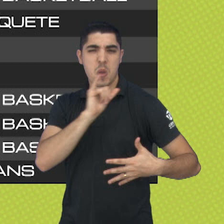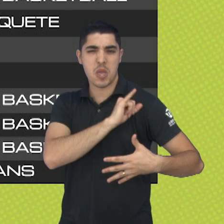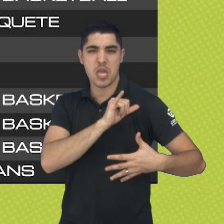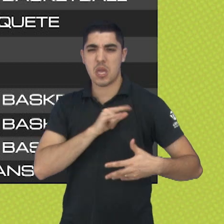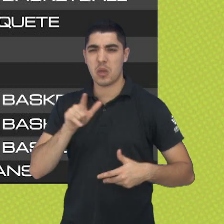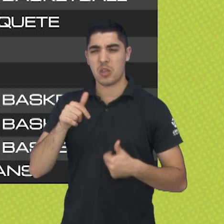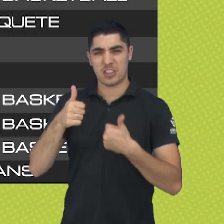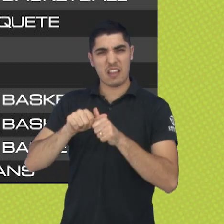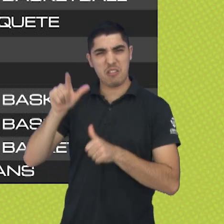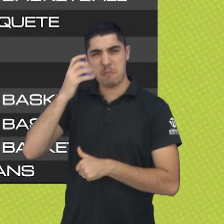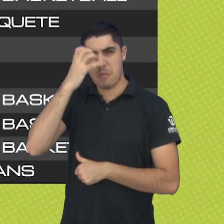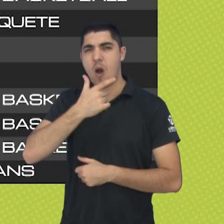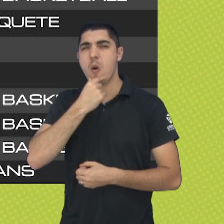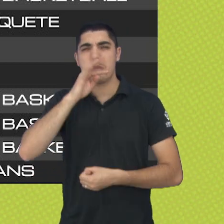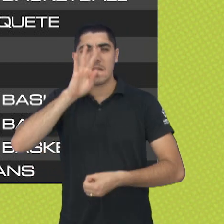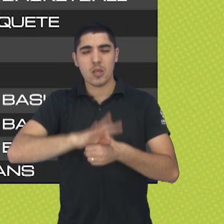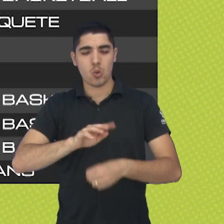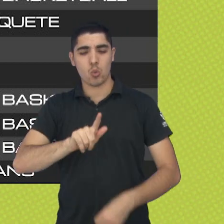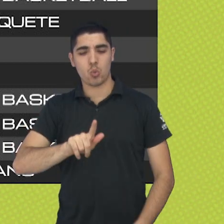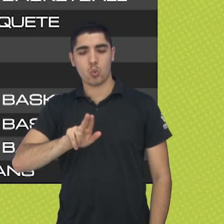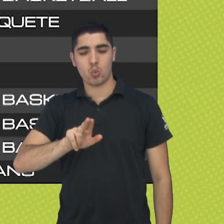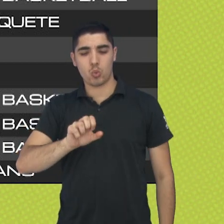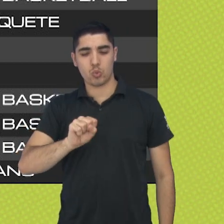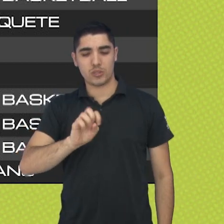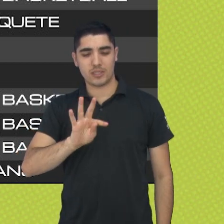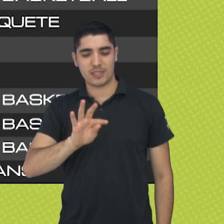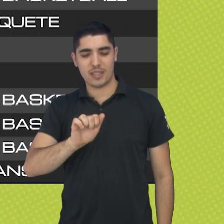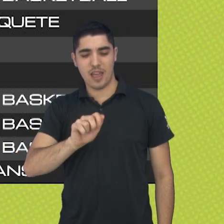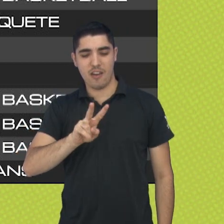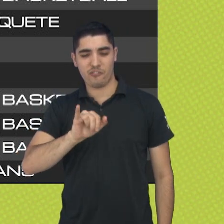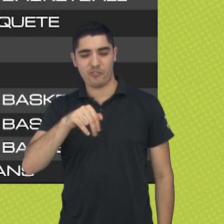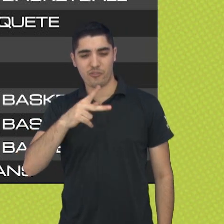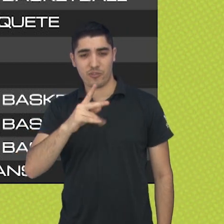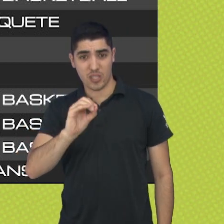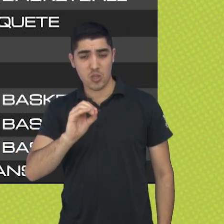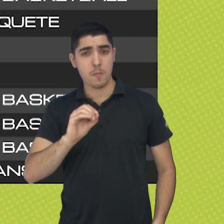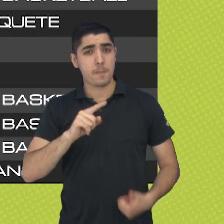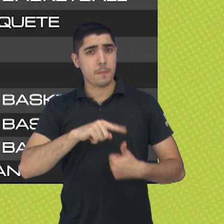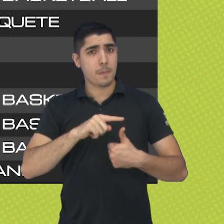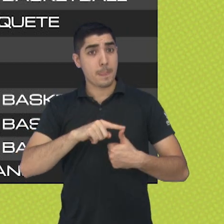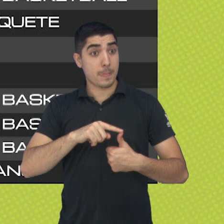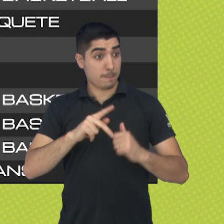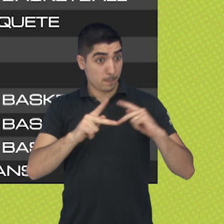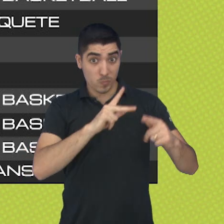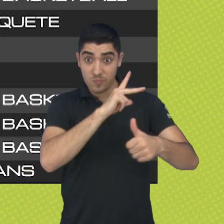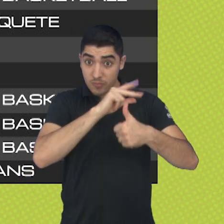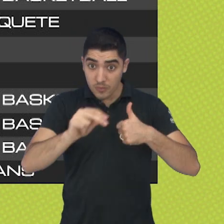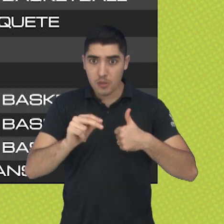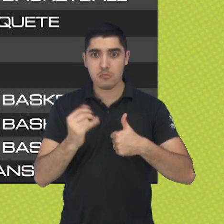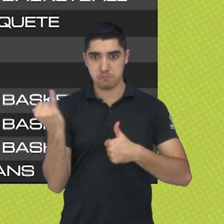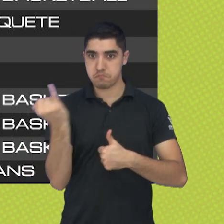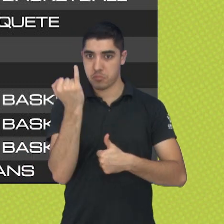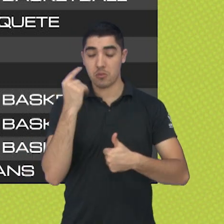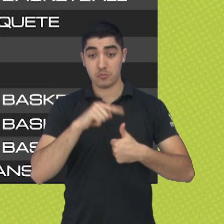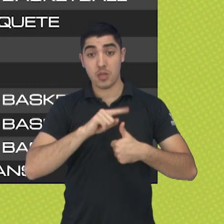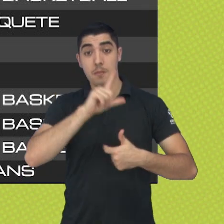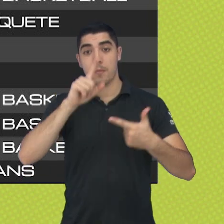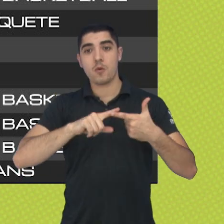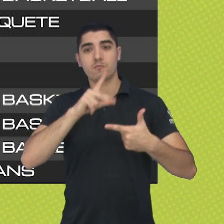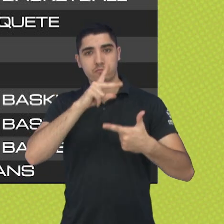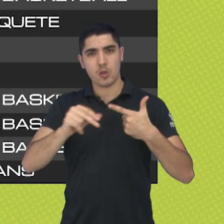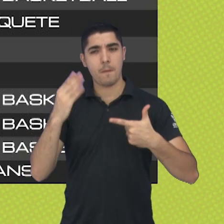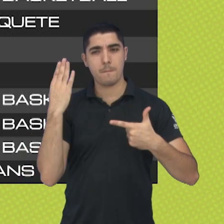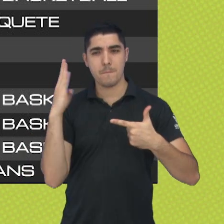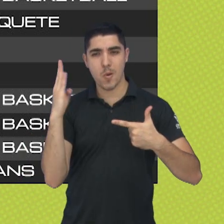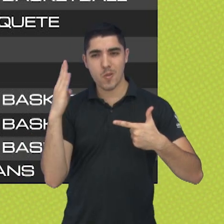quis dar entrevista pra ninguém. Gustavinho, que é o técnico do Flamengo e da seleção brasileira. Uma vitória considerável, 82-64. Depois pegou o Botafogo.